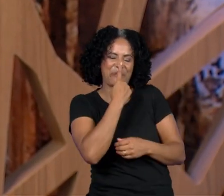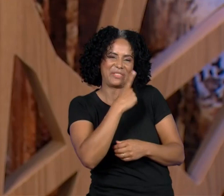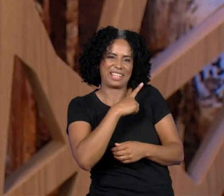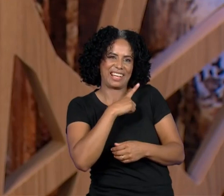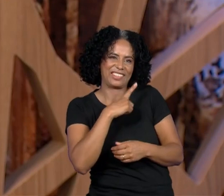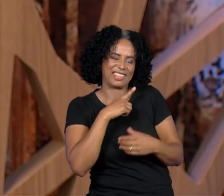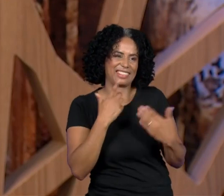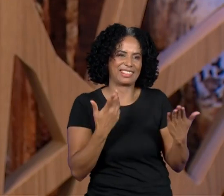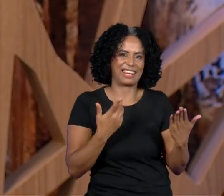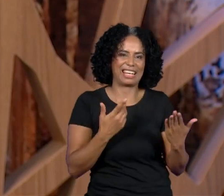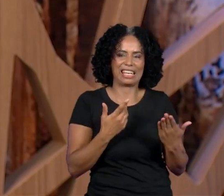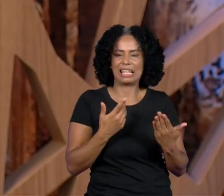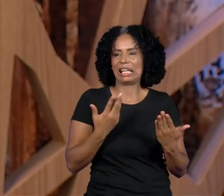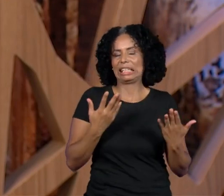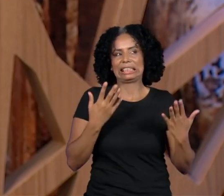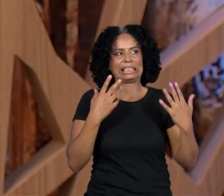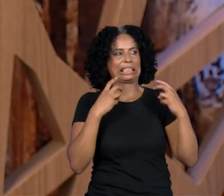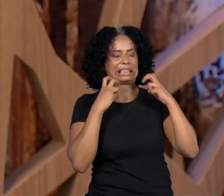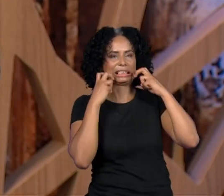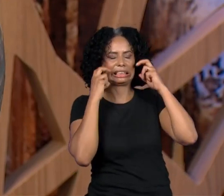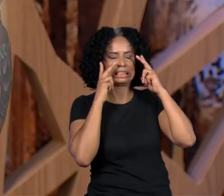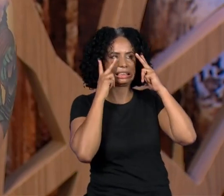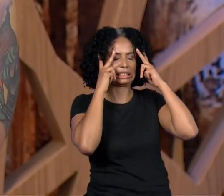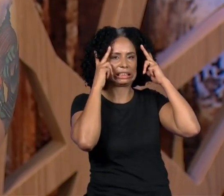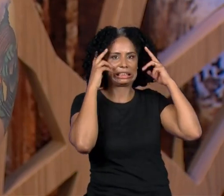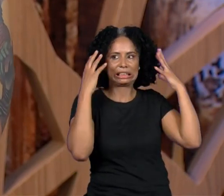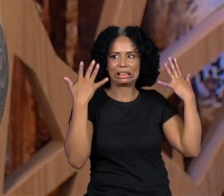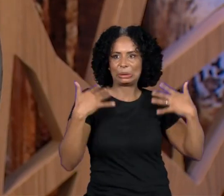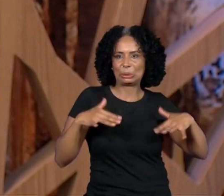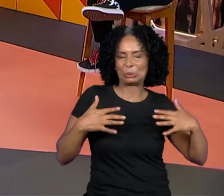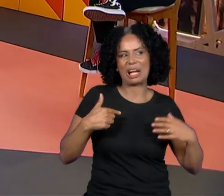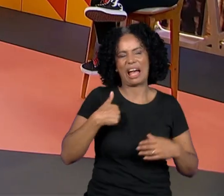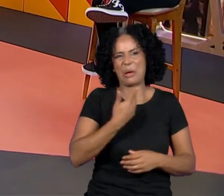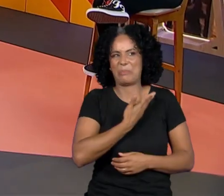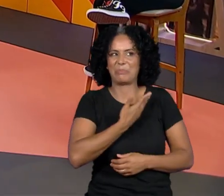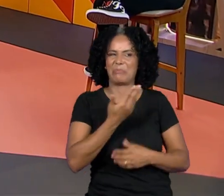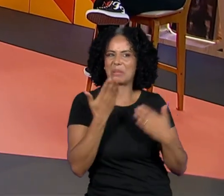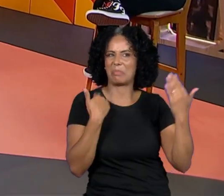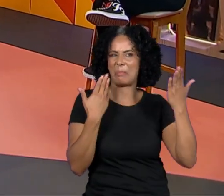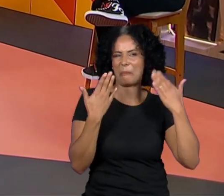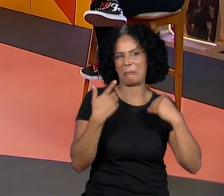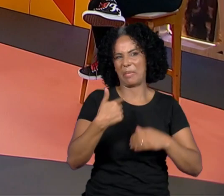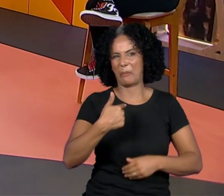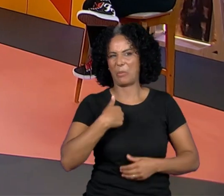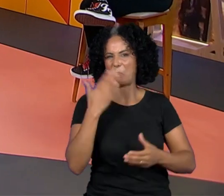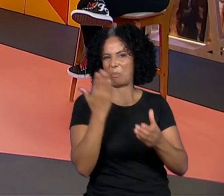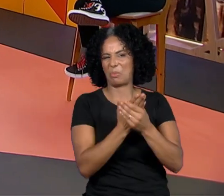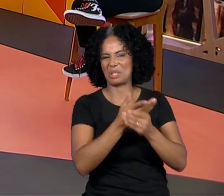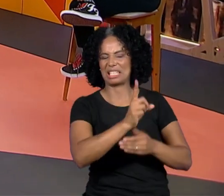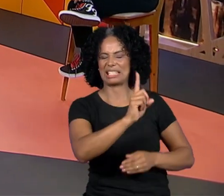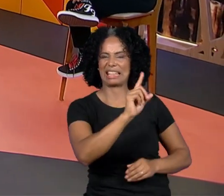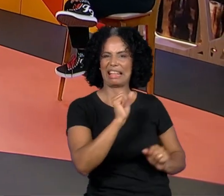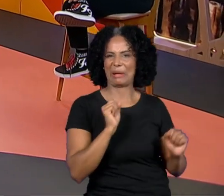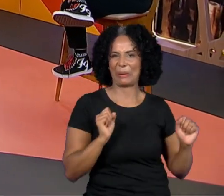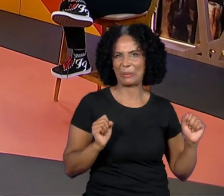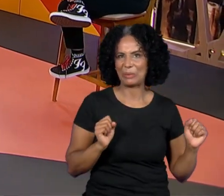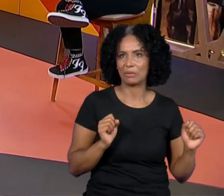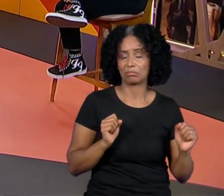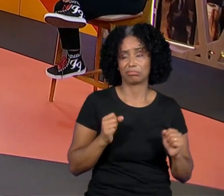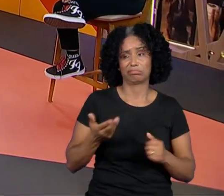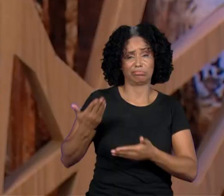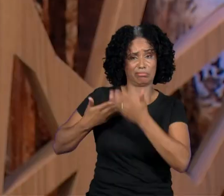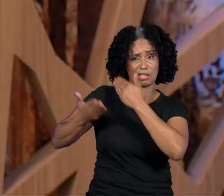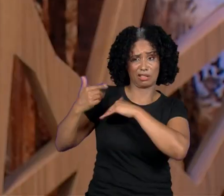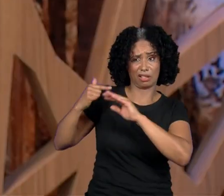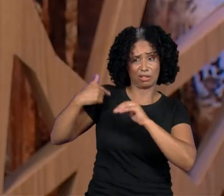ali de pessoa que está próxima, que nós somos tão amigas, a gente conversa. Eu já me peguei muito conversando com pessoas que falam